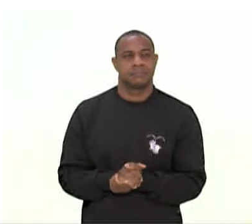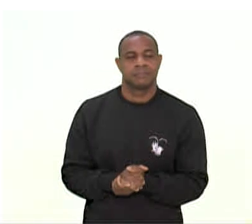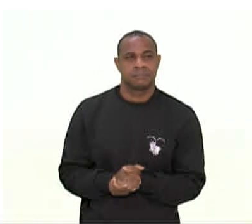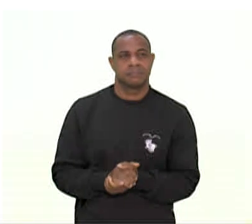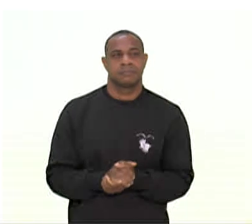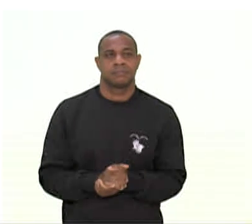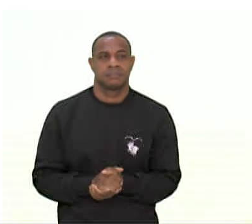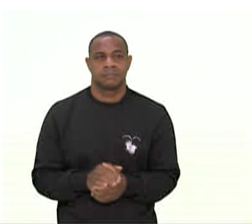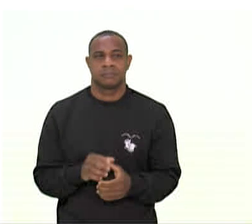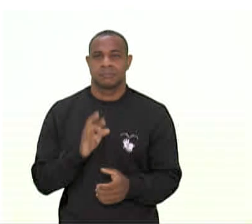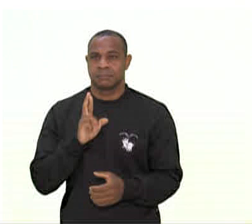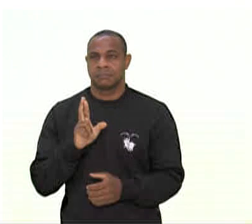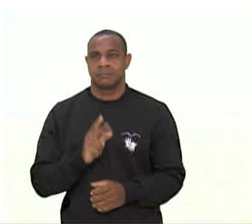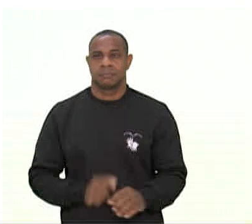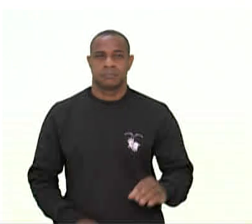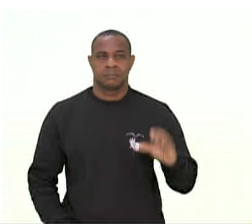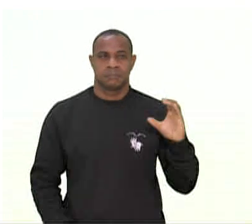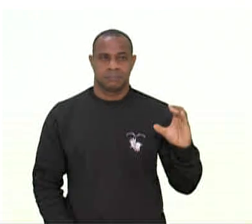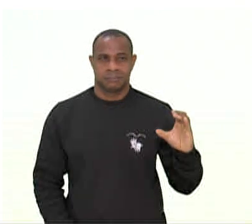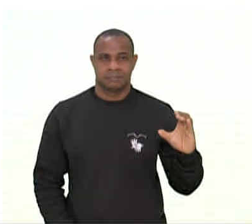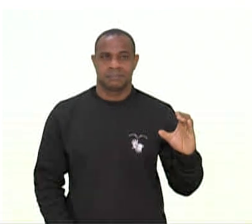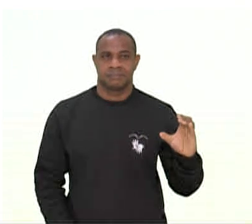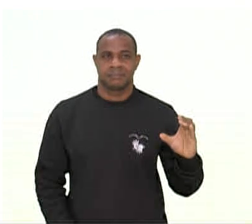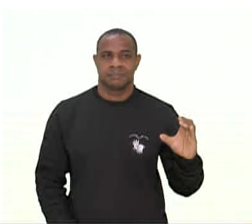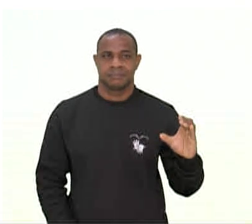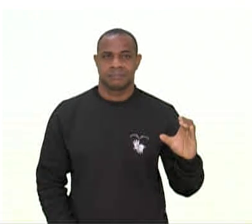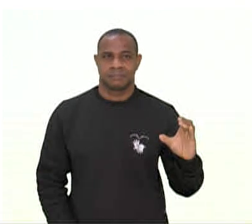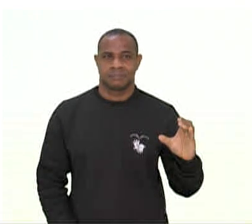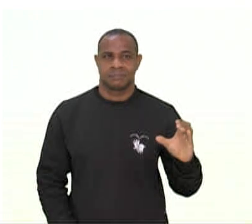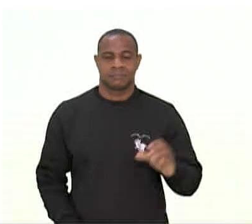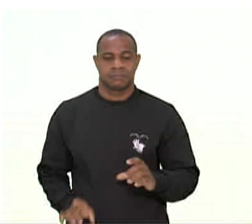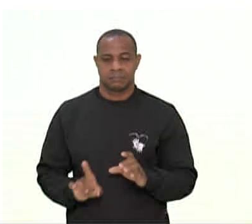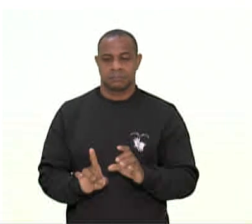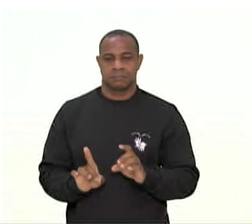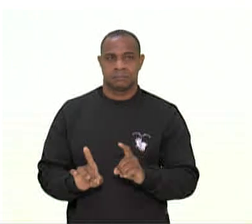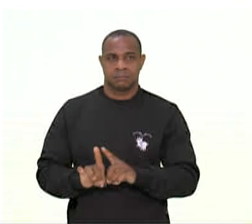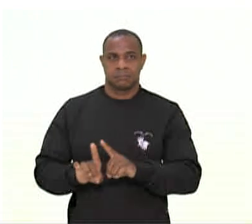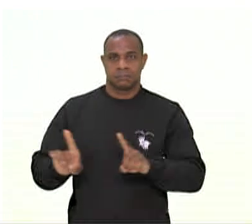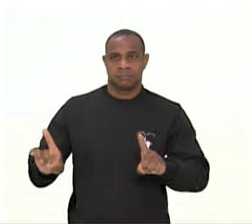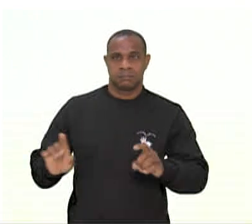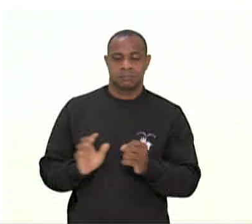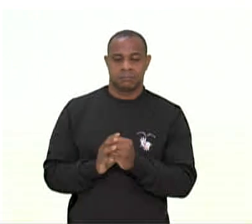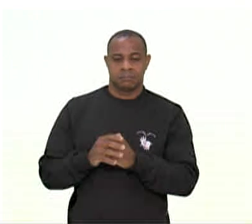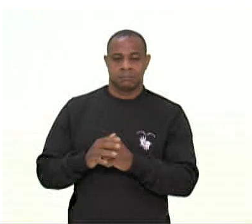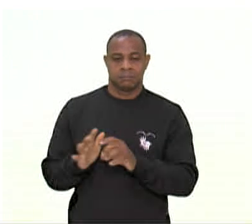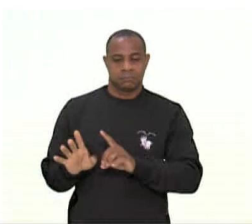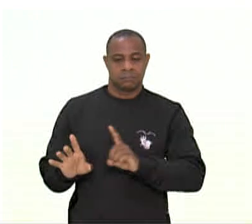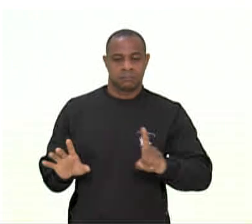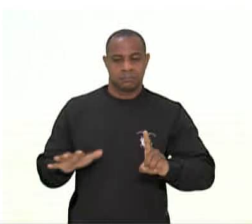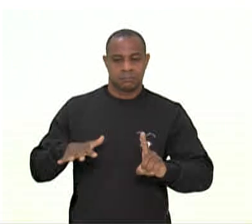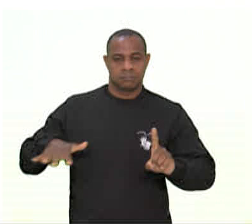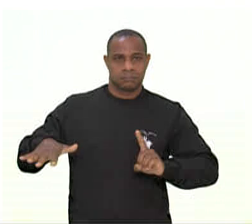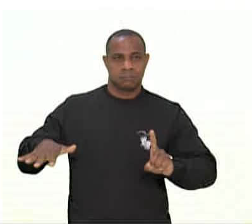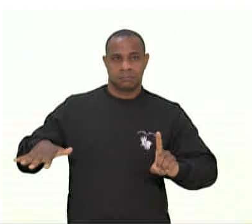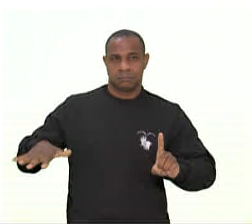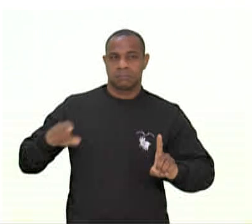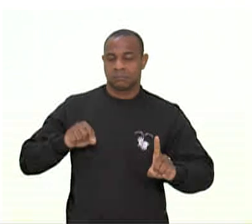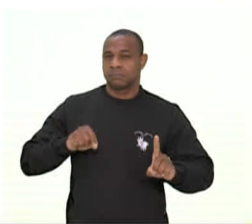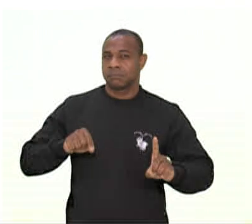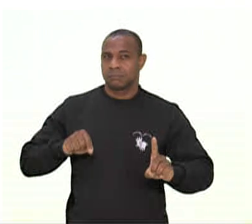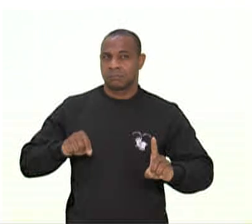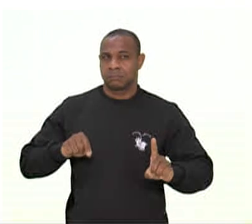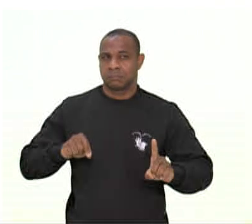Letra C, o de que o isolamento previne certas doenças, mas favorece outras, como o sedentarismo. Professor, o que é